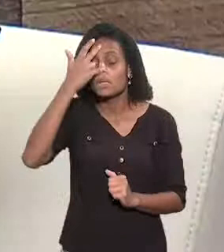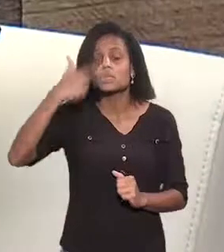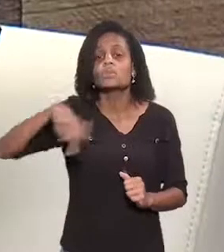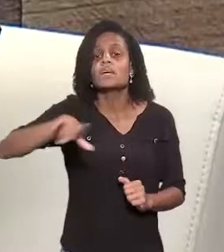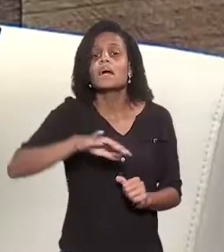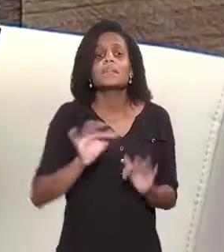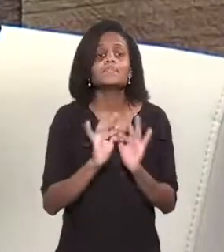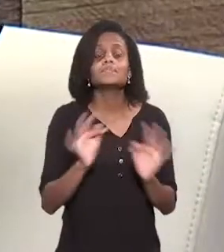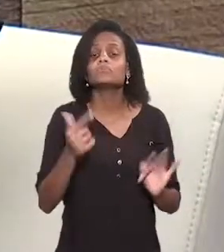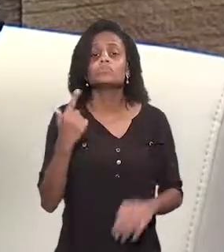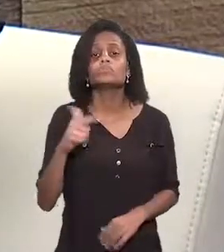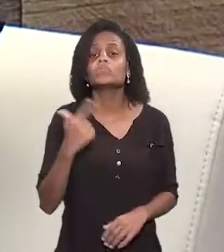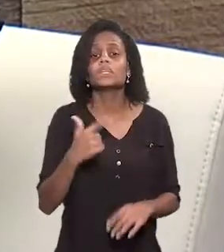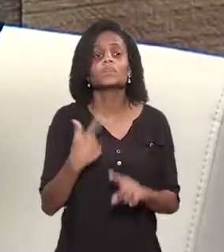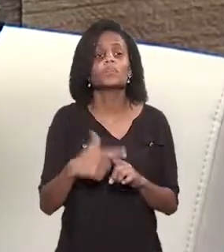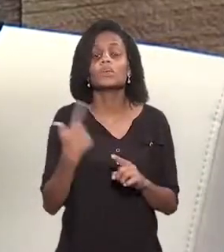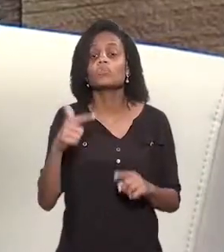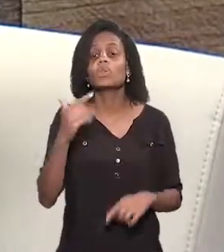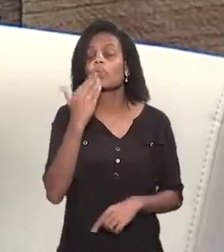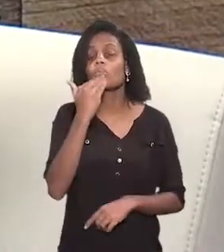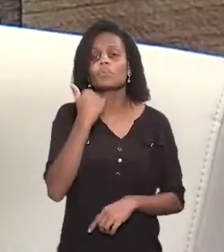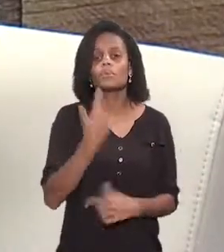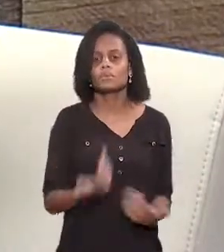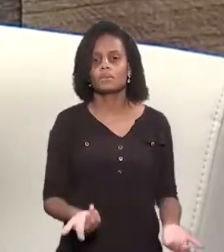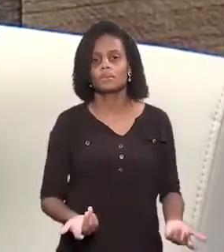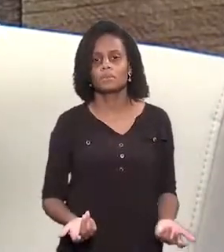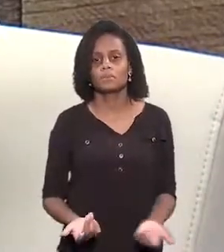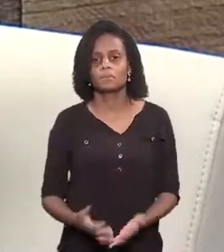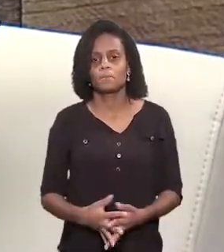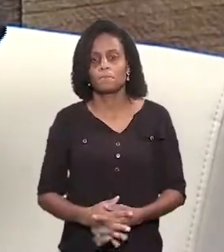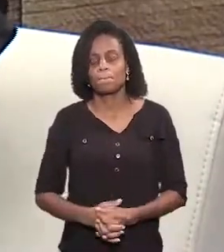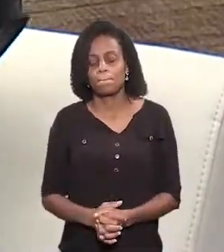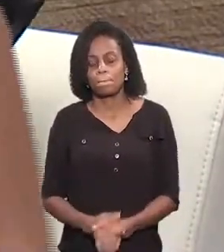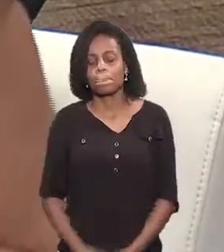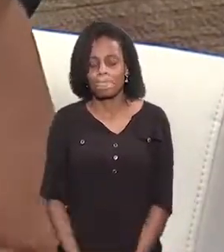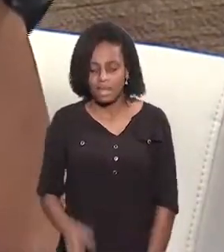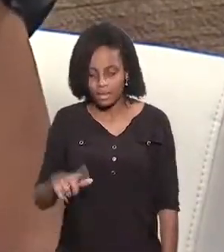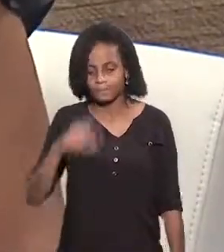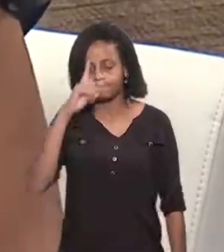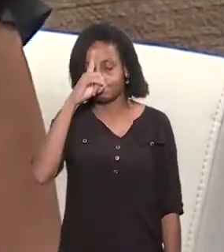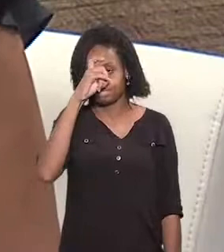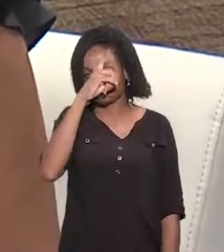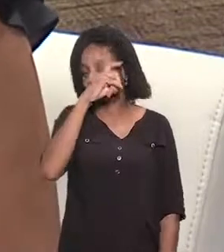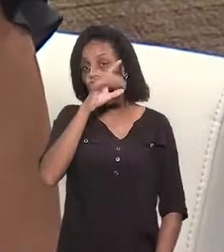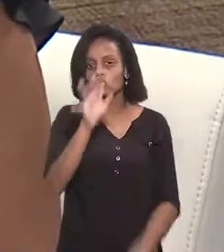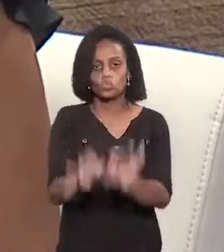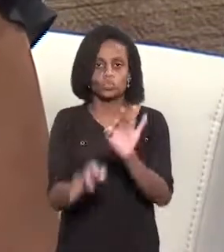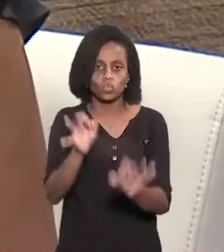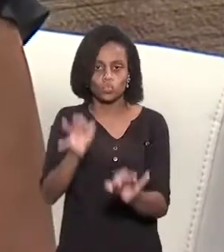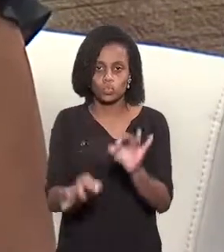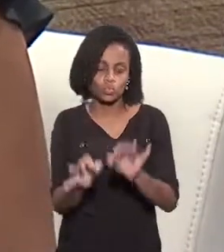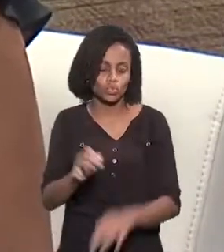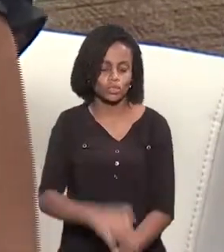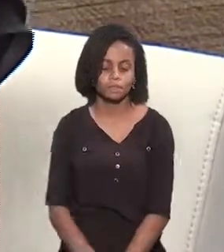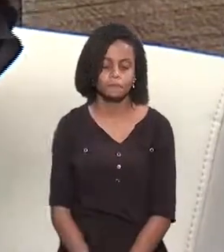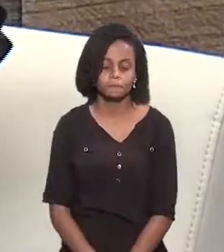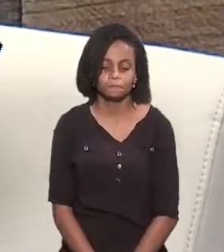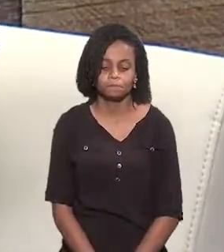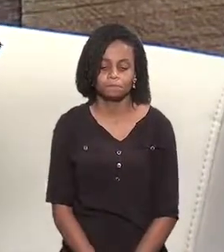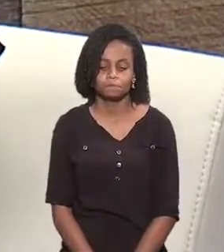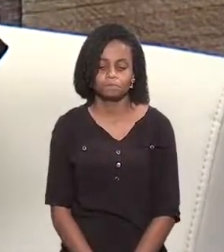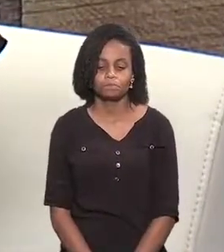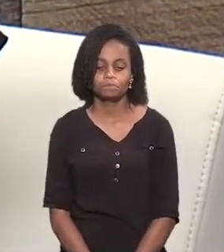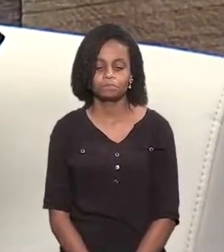muitos não têm o básico, né? Porque não ter o que comer é o básico, né? Exatamente. Então é difícil mesmo julgar, né?